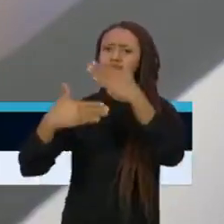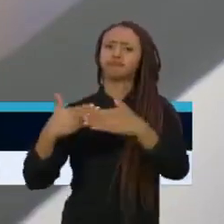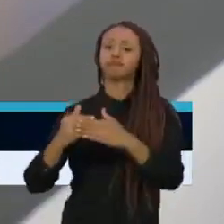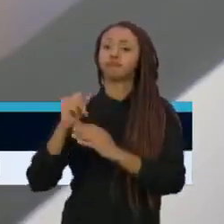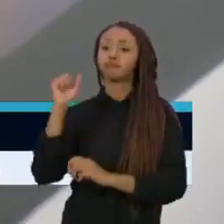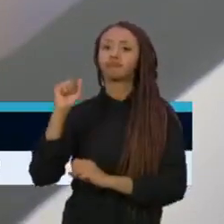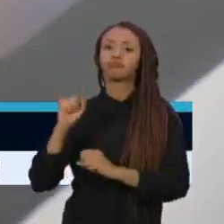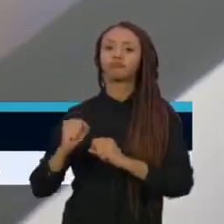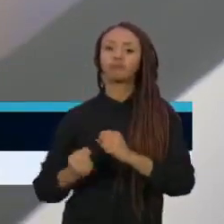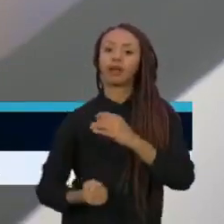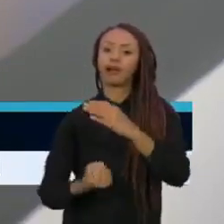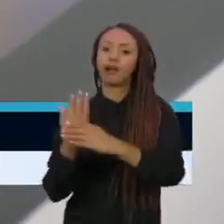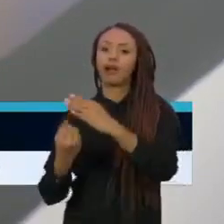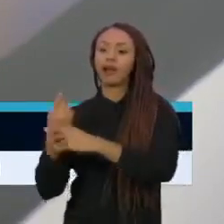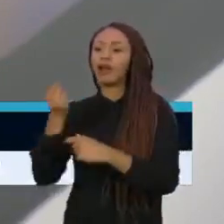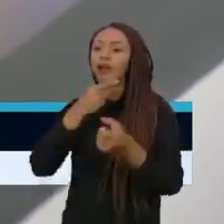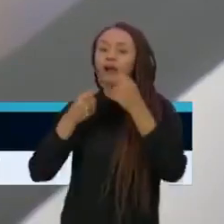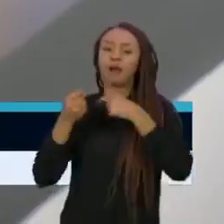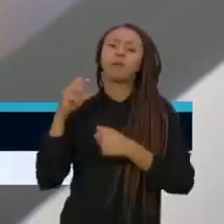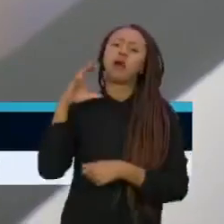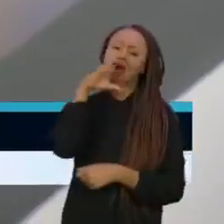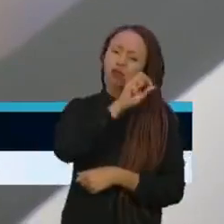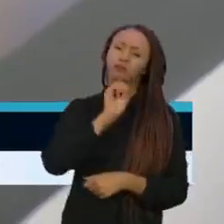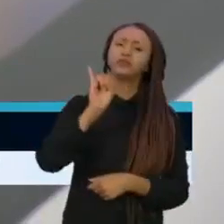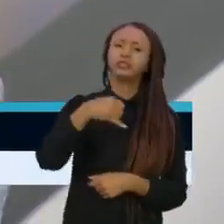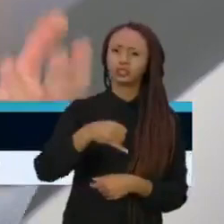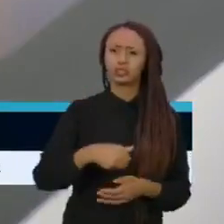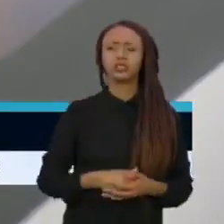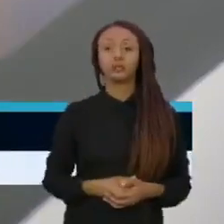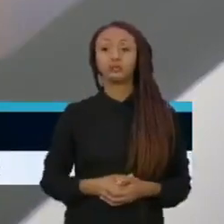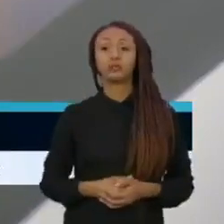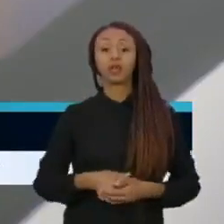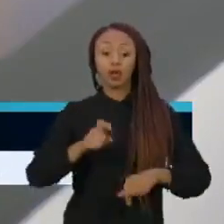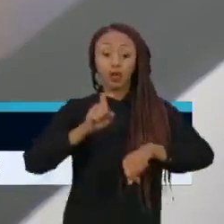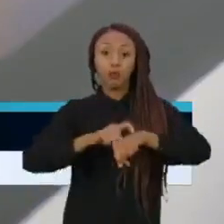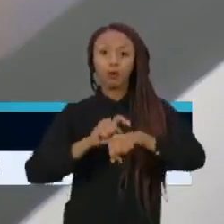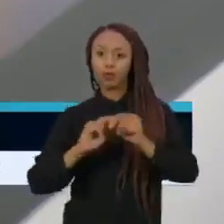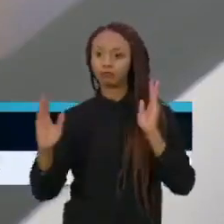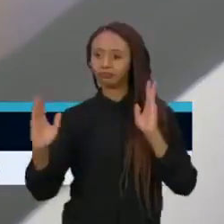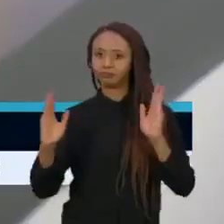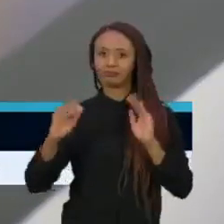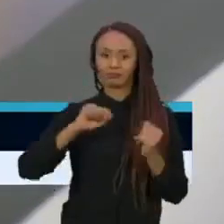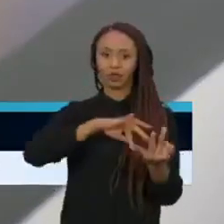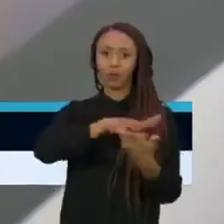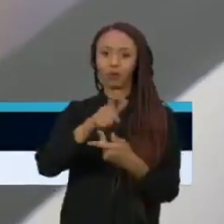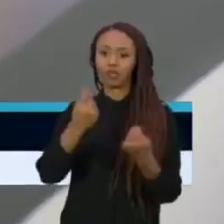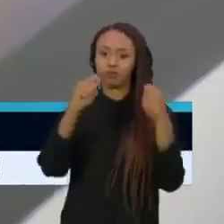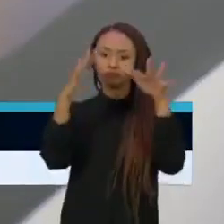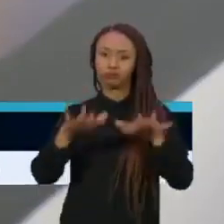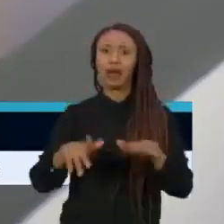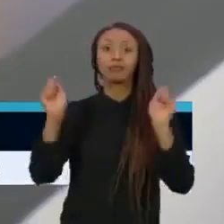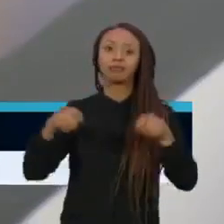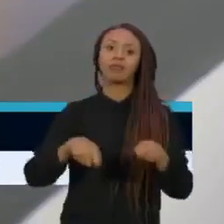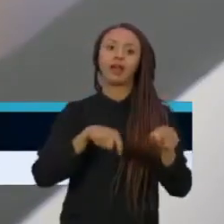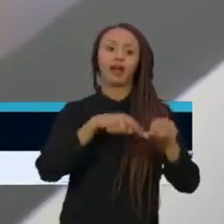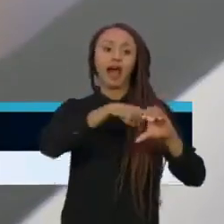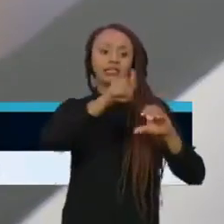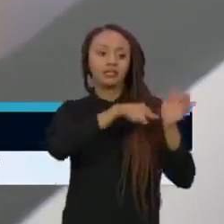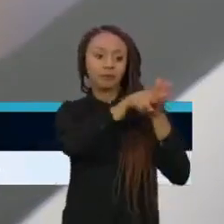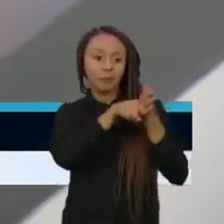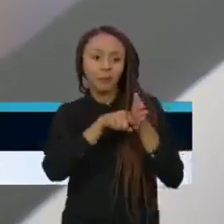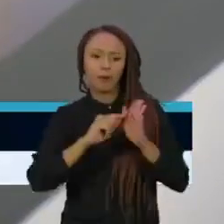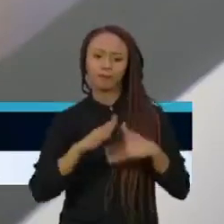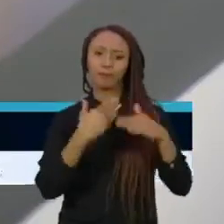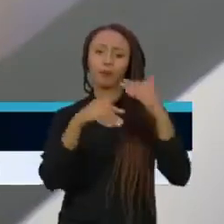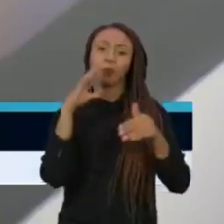de remédios e muito rápidos. Ou seja, em momentos de crises mundiais, a ciência se desenvolve. Então, isso vai